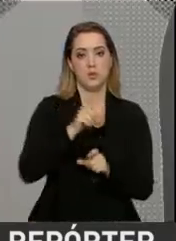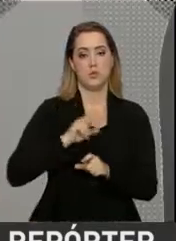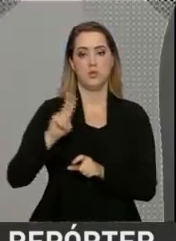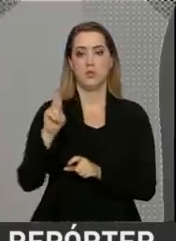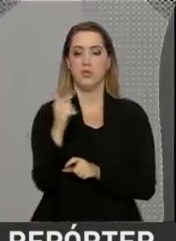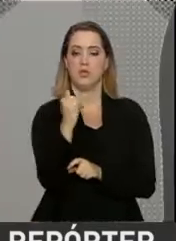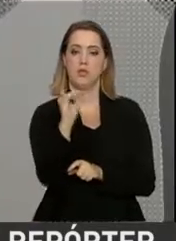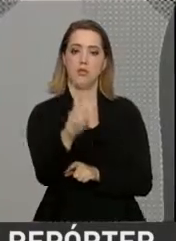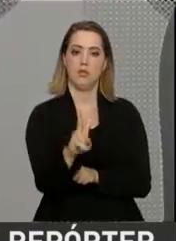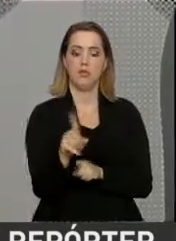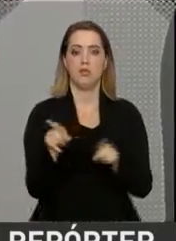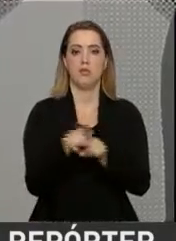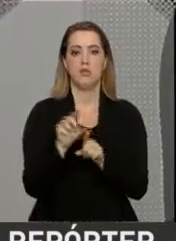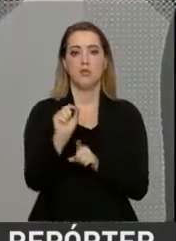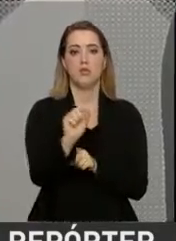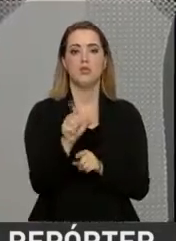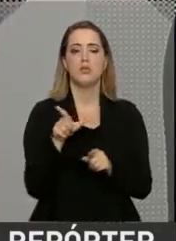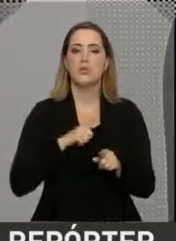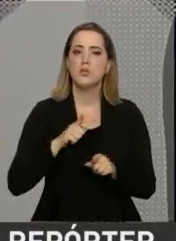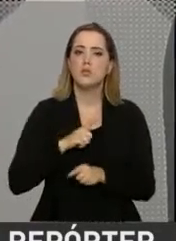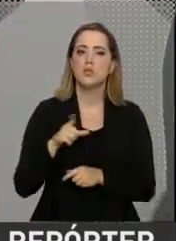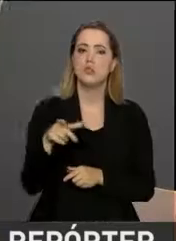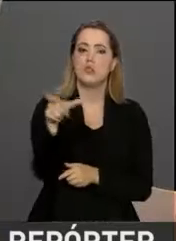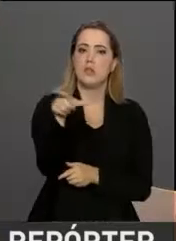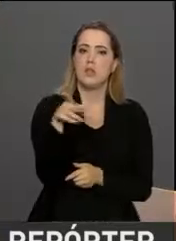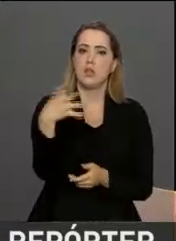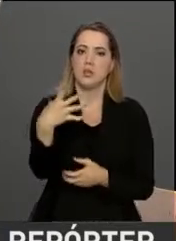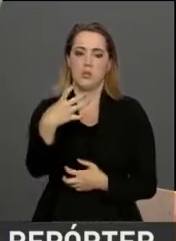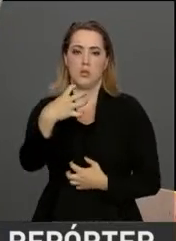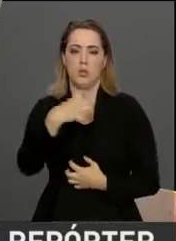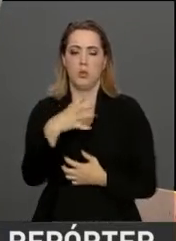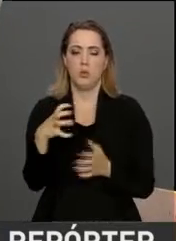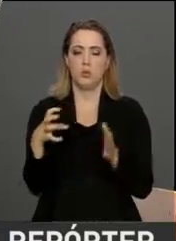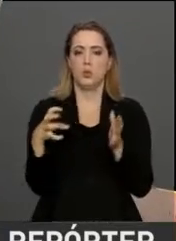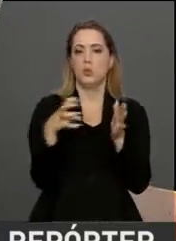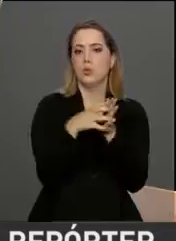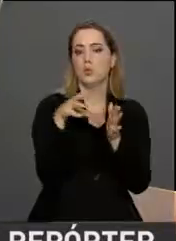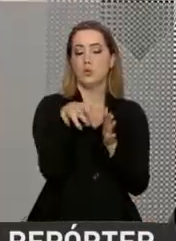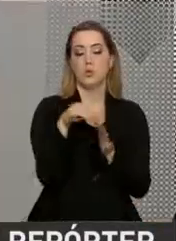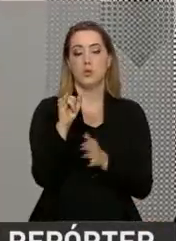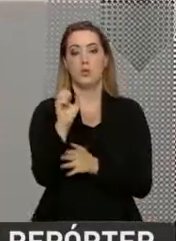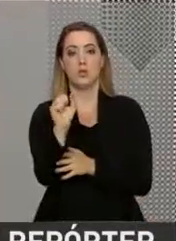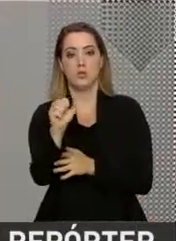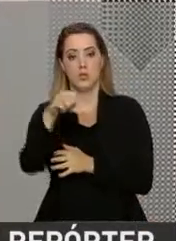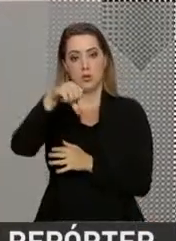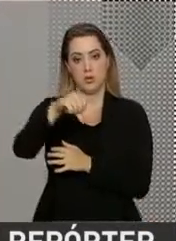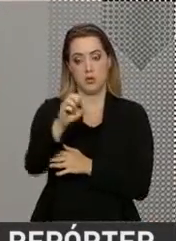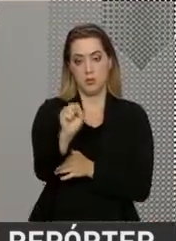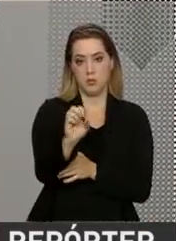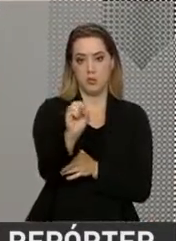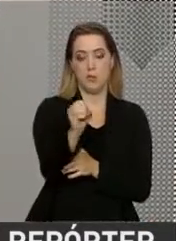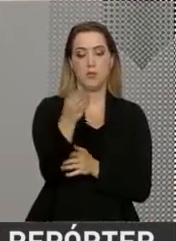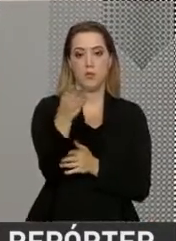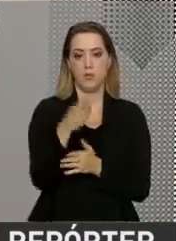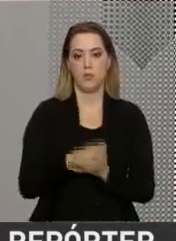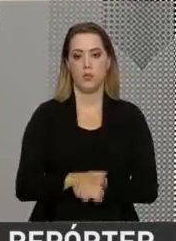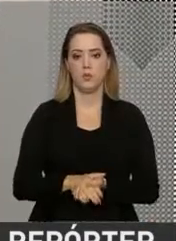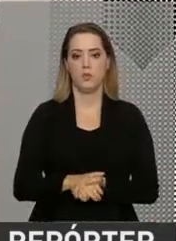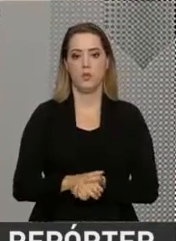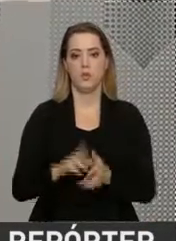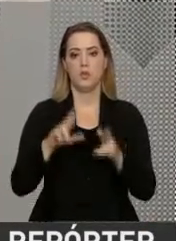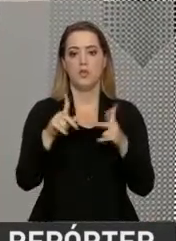presidente da organização amigos da vida contraiu o vírus em 1988 a grande diferença com